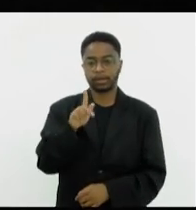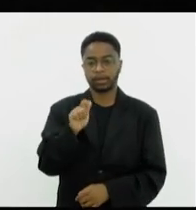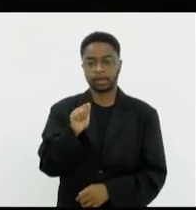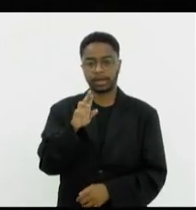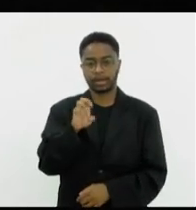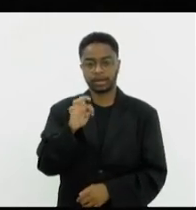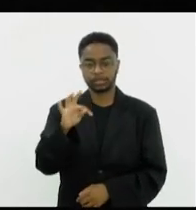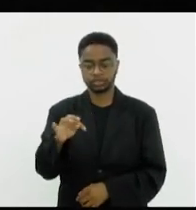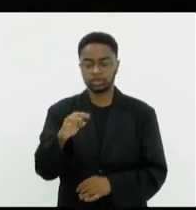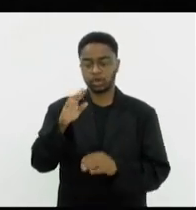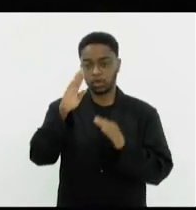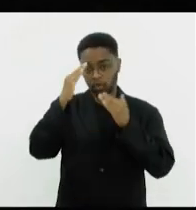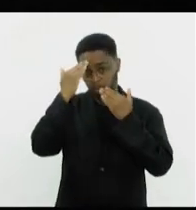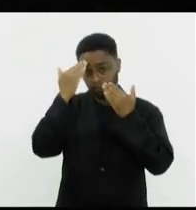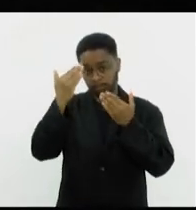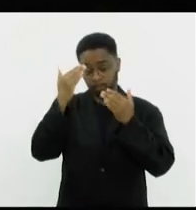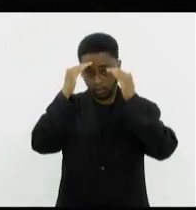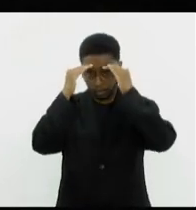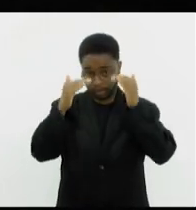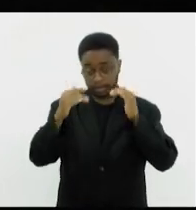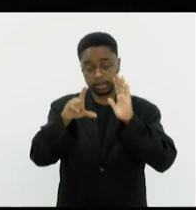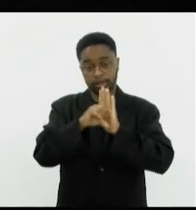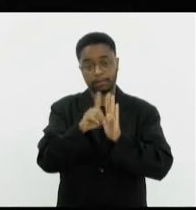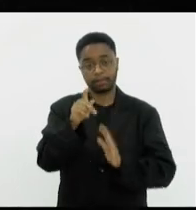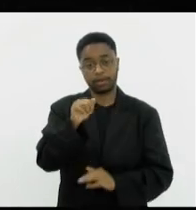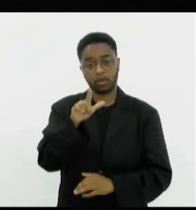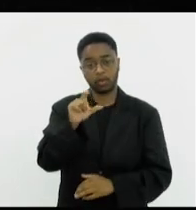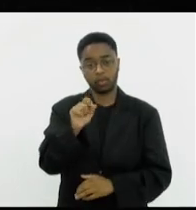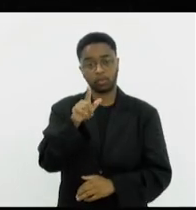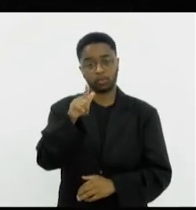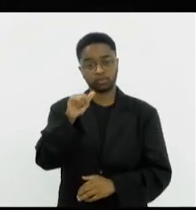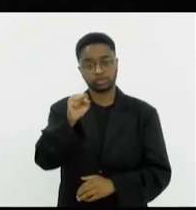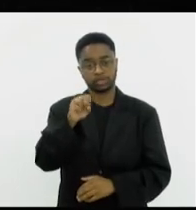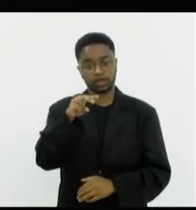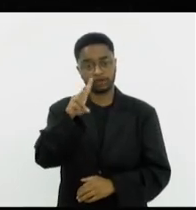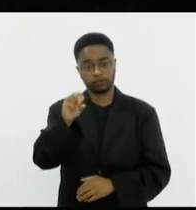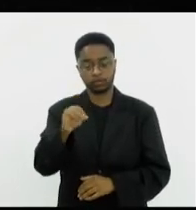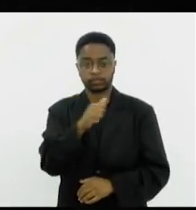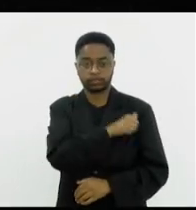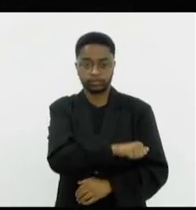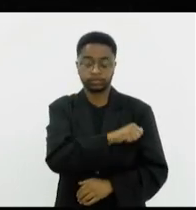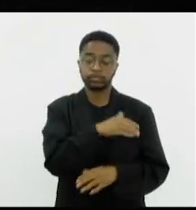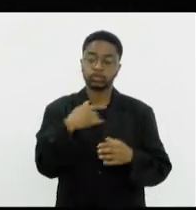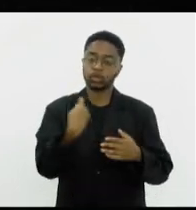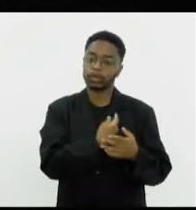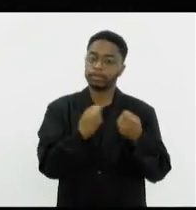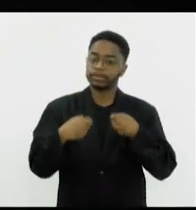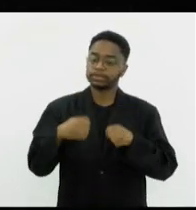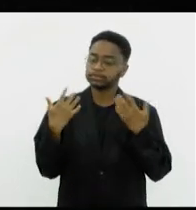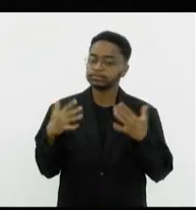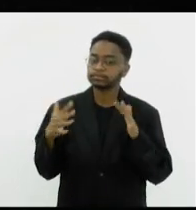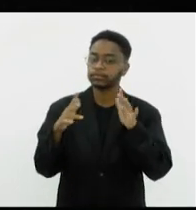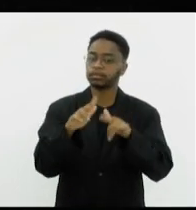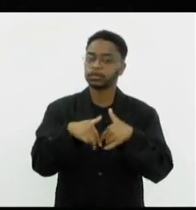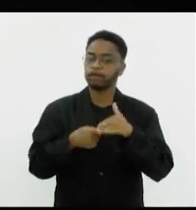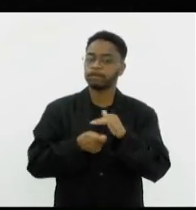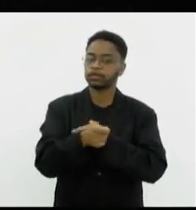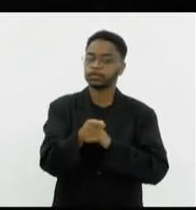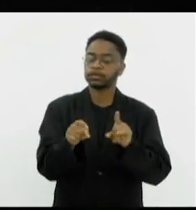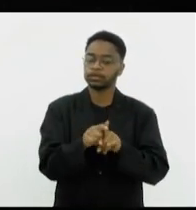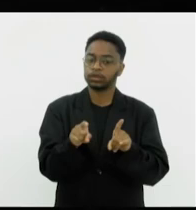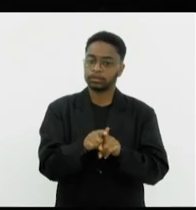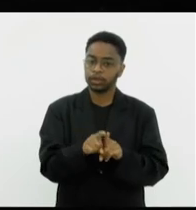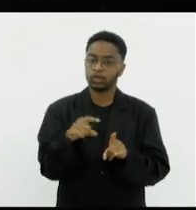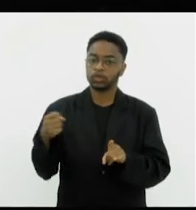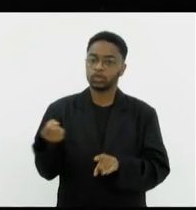Paulo Gustavo no Estado do Rio de Janeiro. E a gente precisa celebrar os investimentos, assim como também o